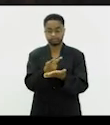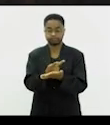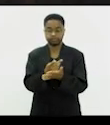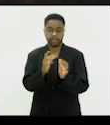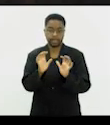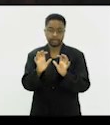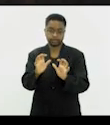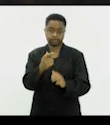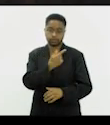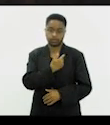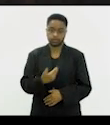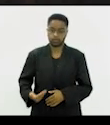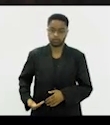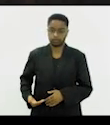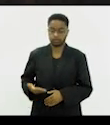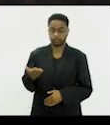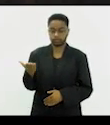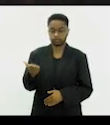Lula.